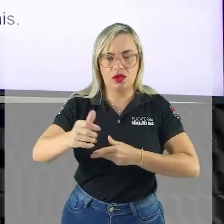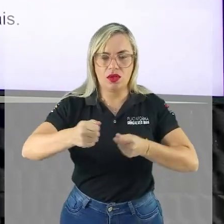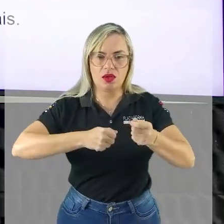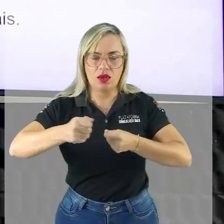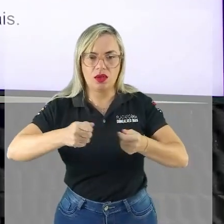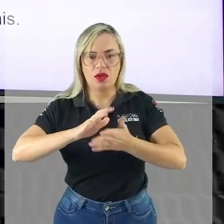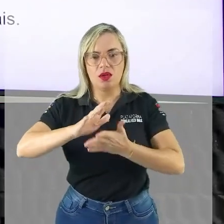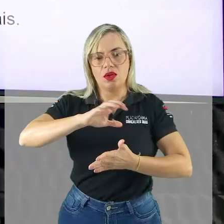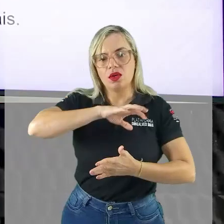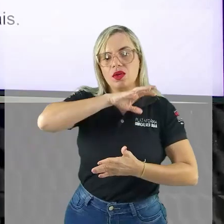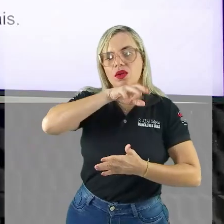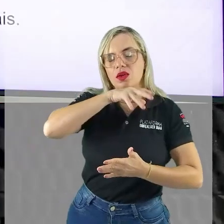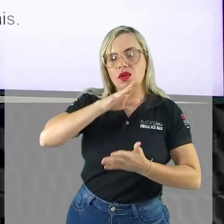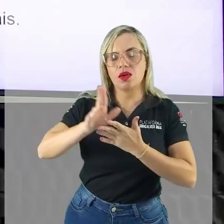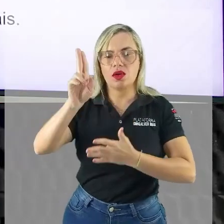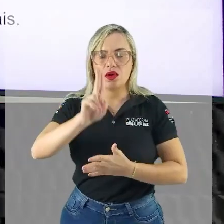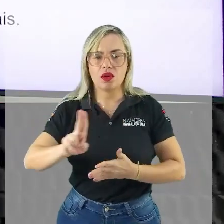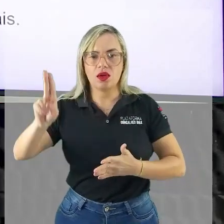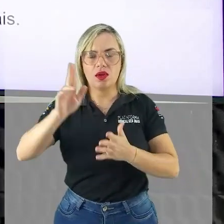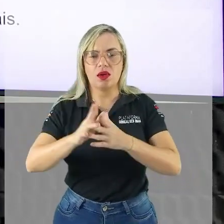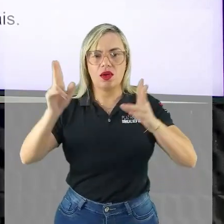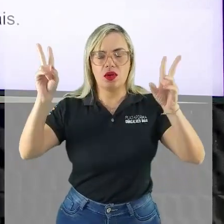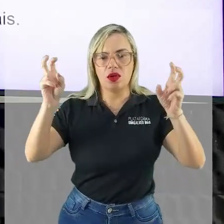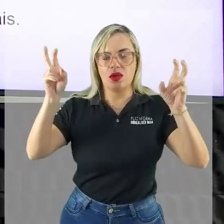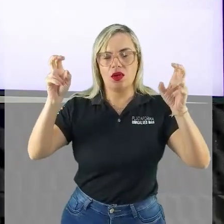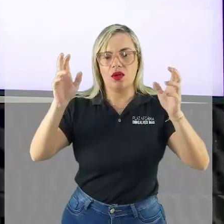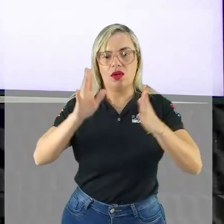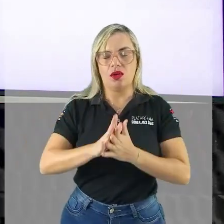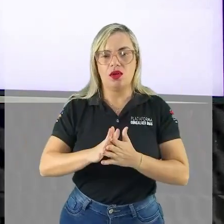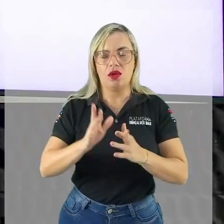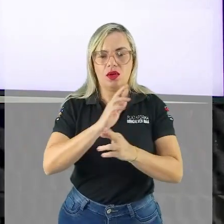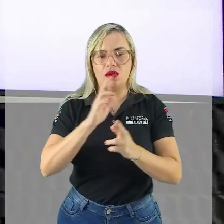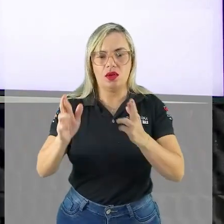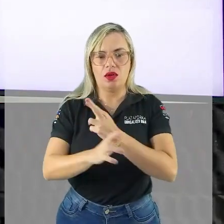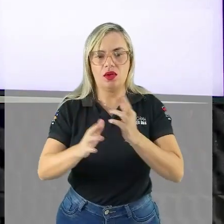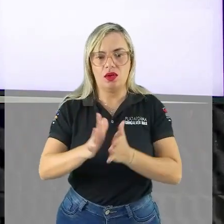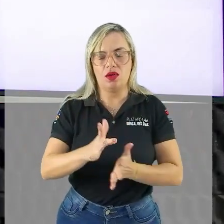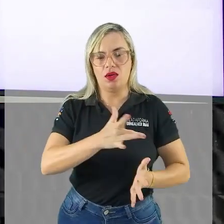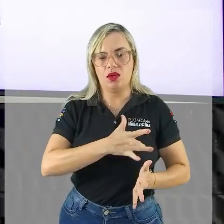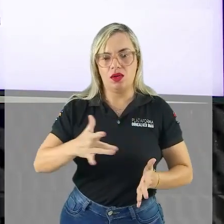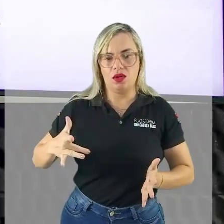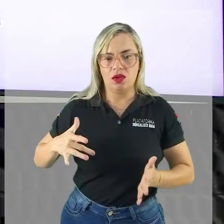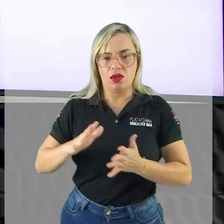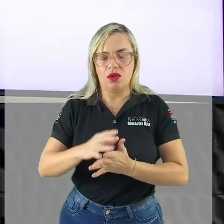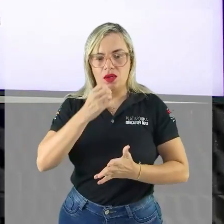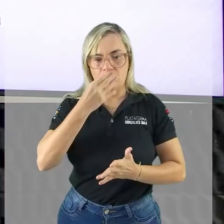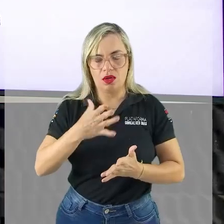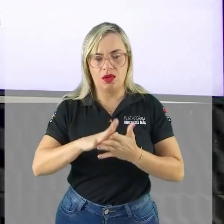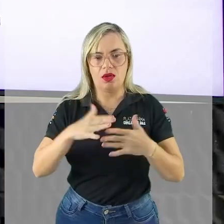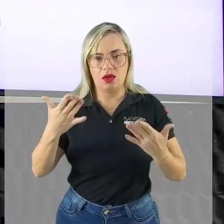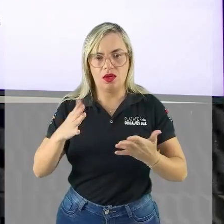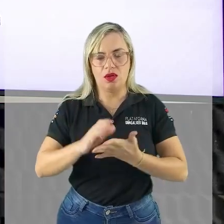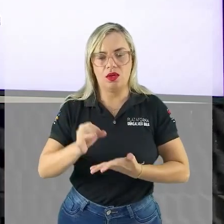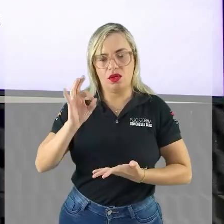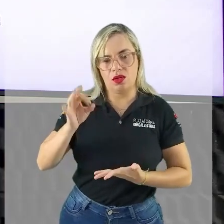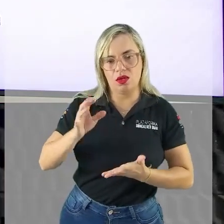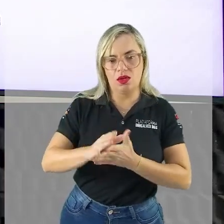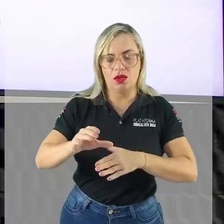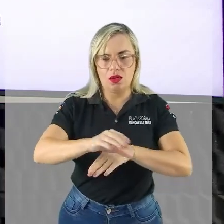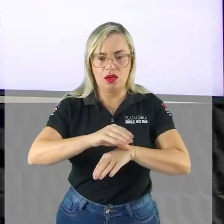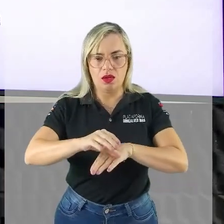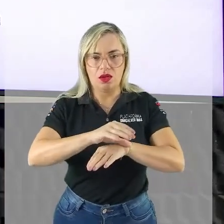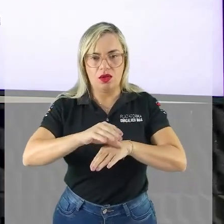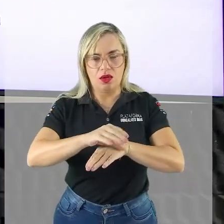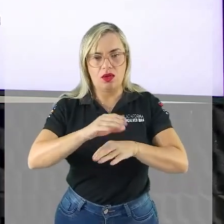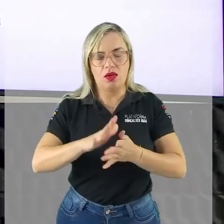aqui você vai utilizar mais com temas relacionados à área da saúde, tá bom? Certo? A Constituição